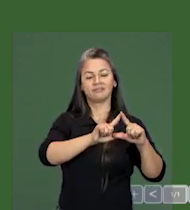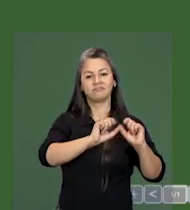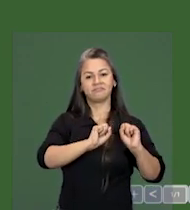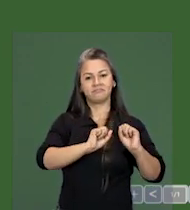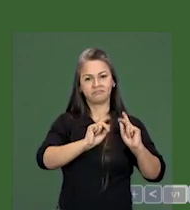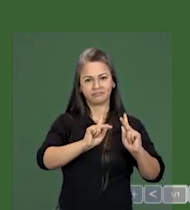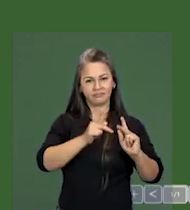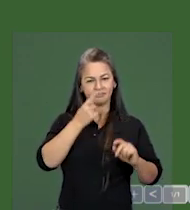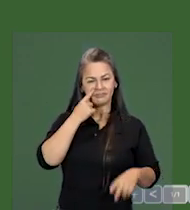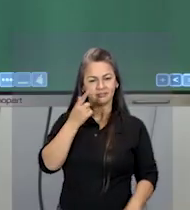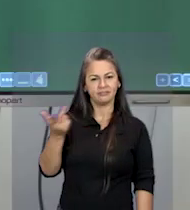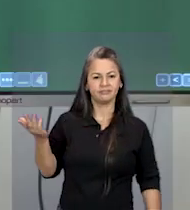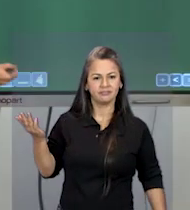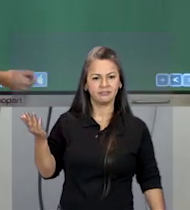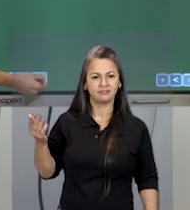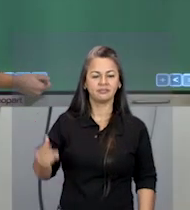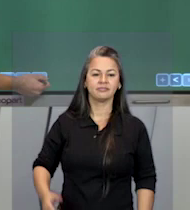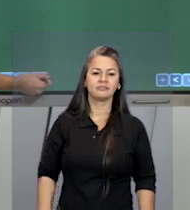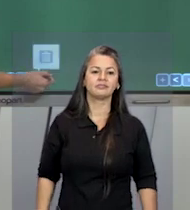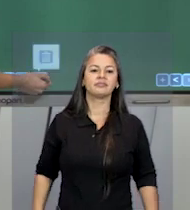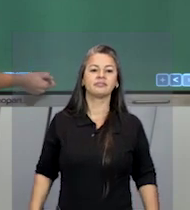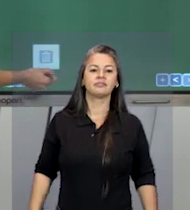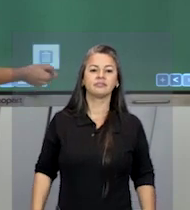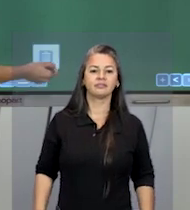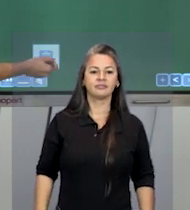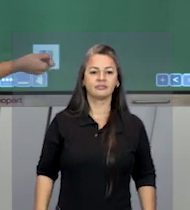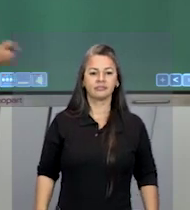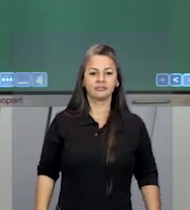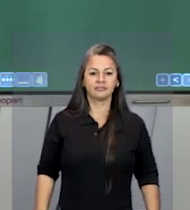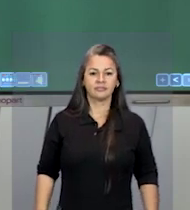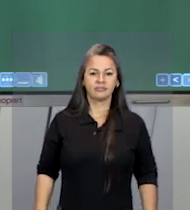isso é semelhança entre triângulos.